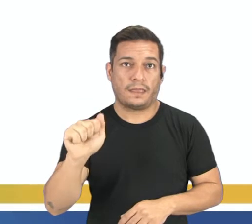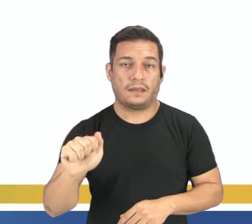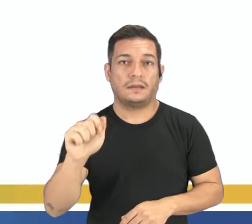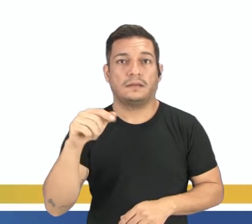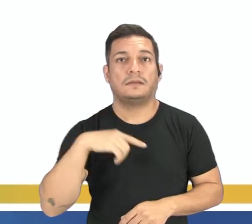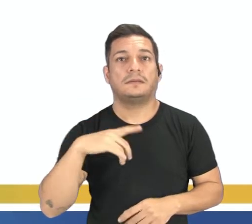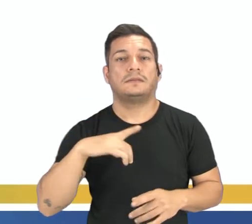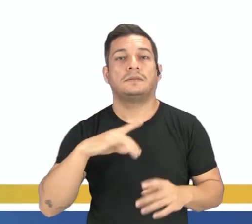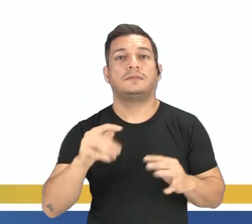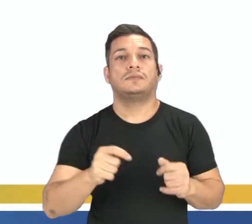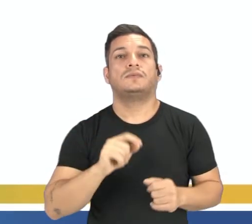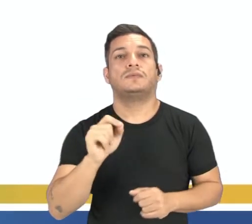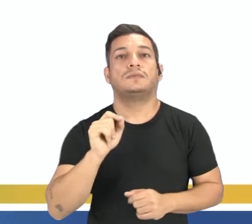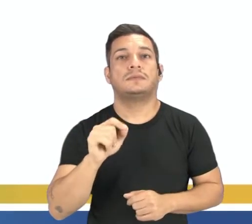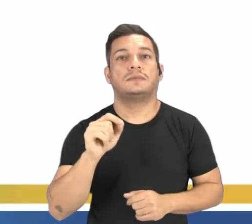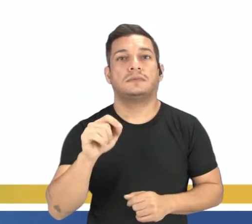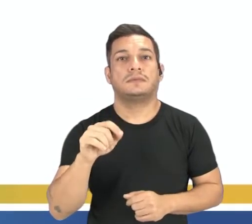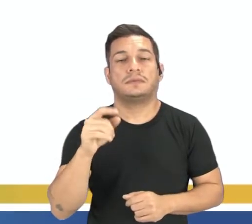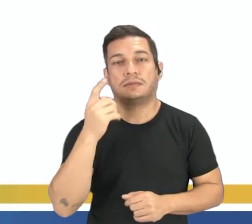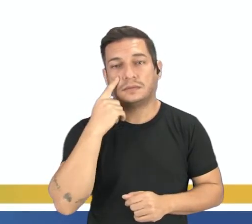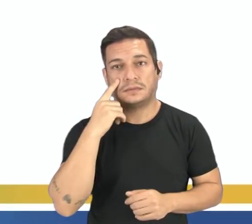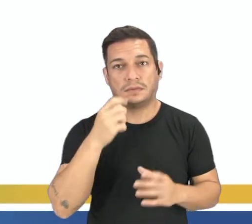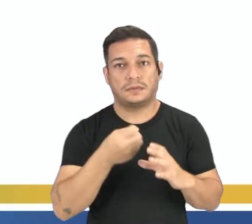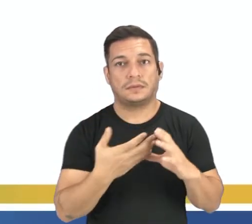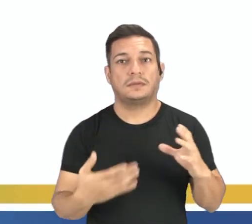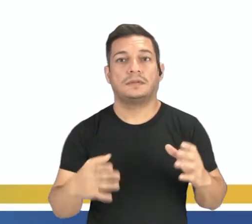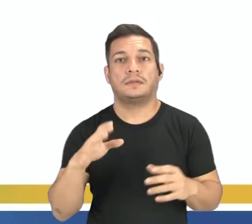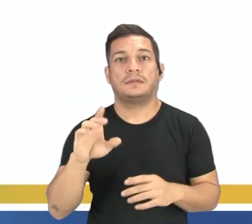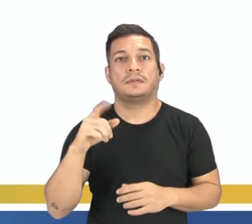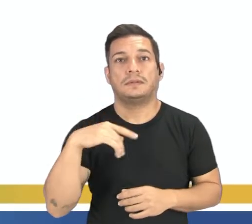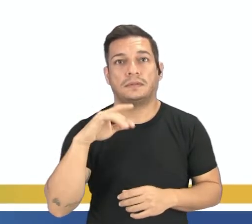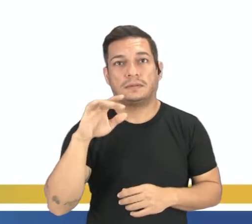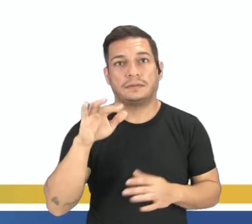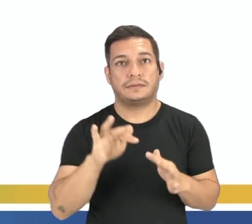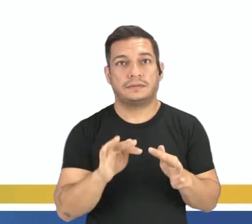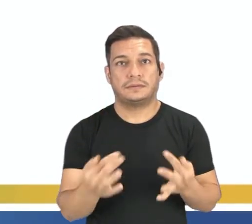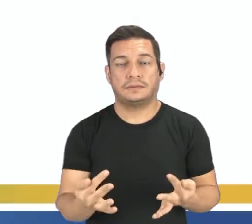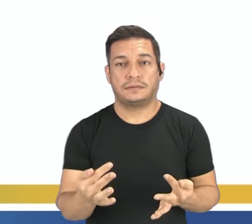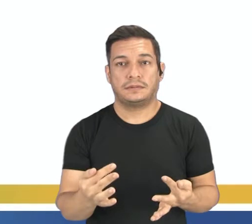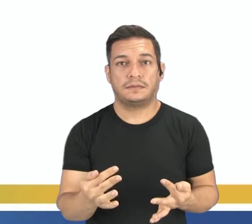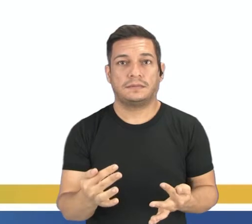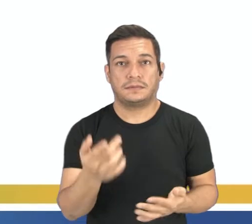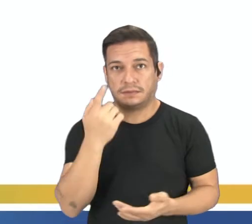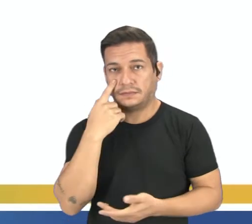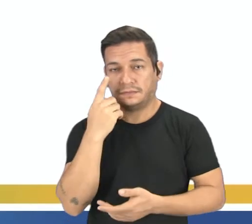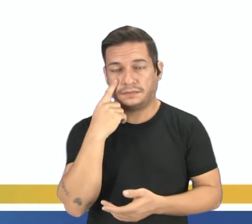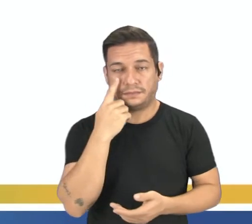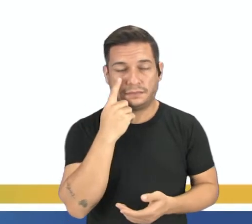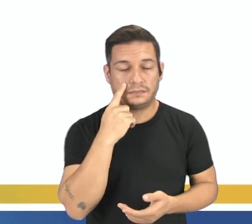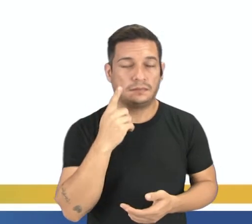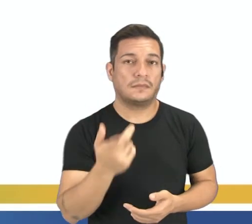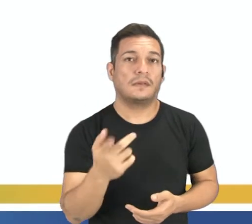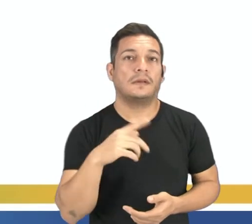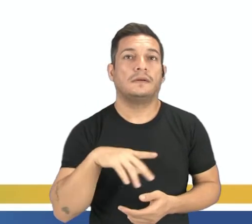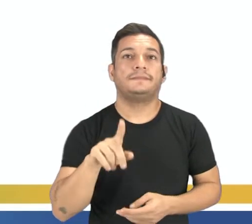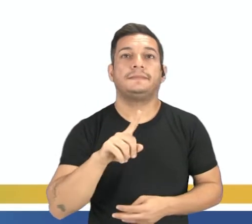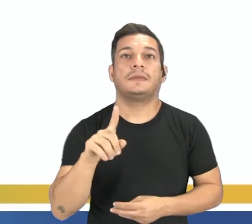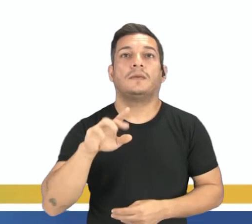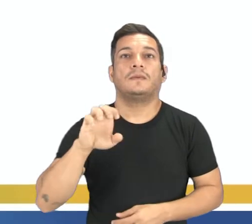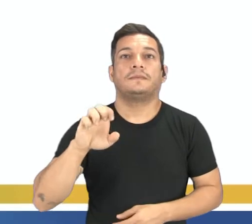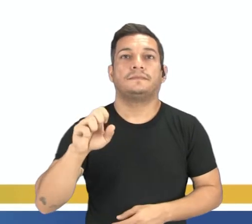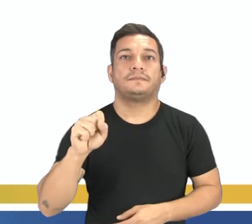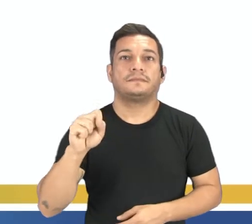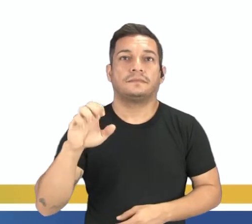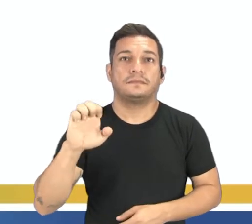todo recessivo, eu vou ser caracterizado como a crista simples. Veja bem, então a não epistática,